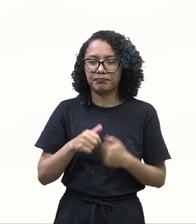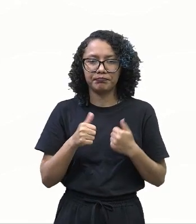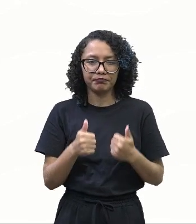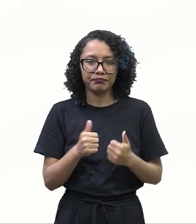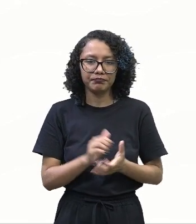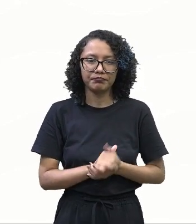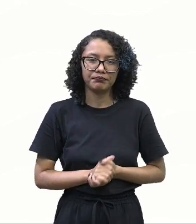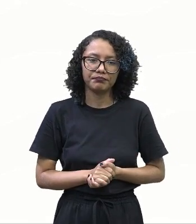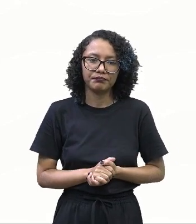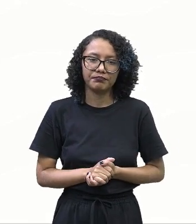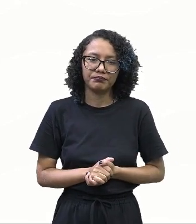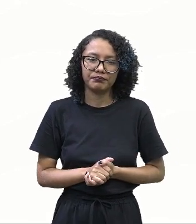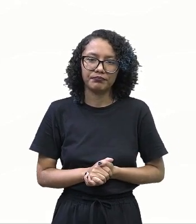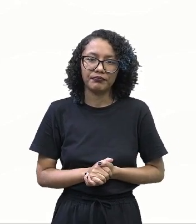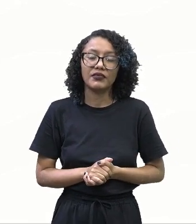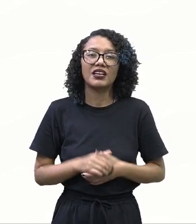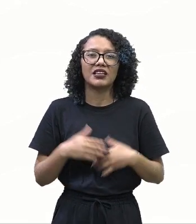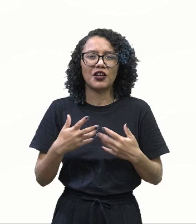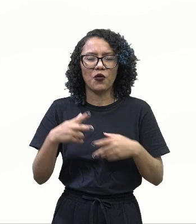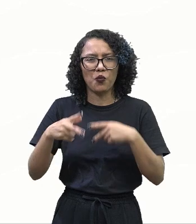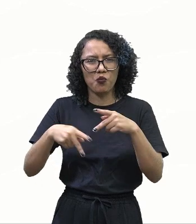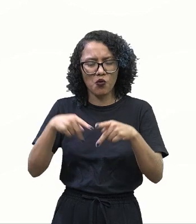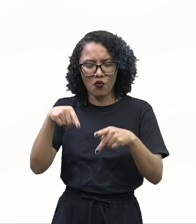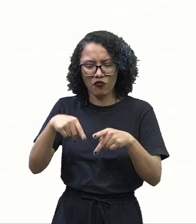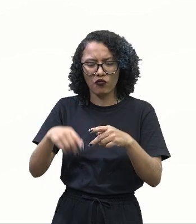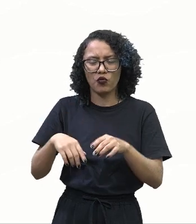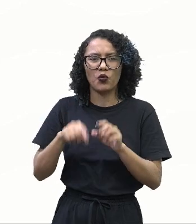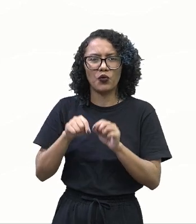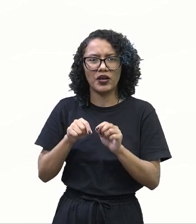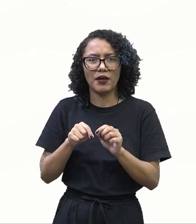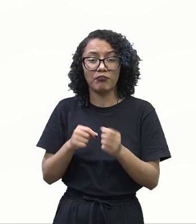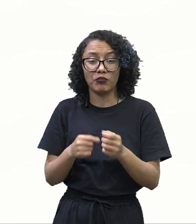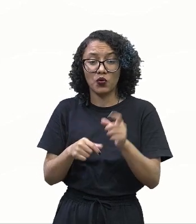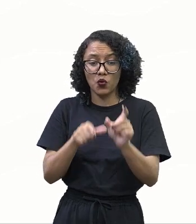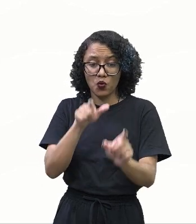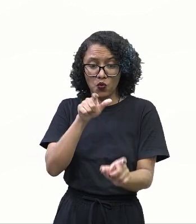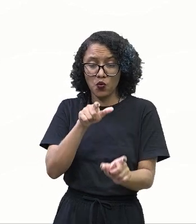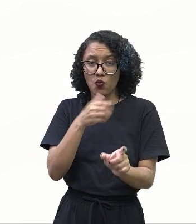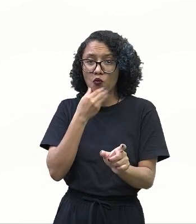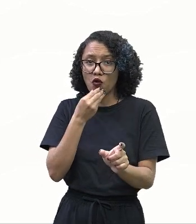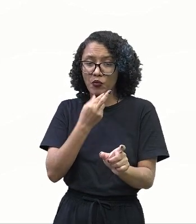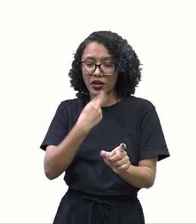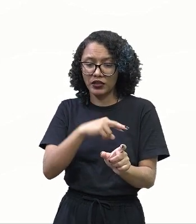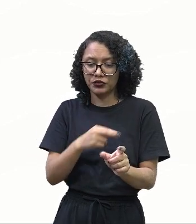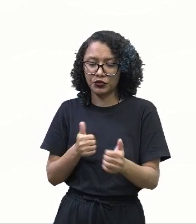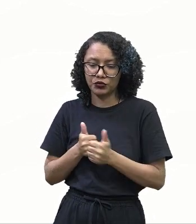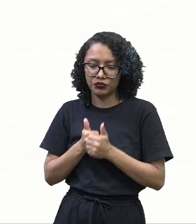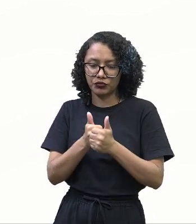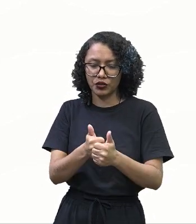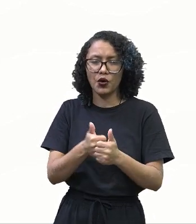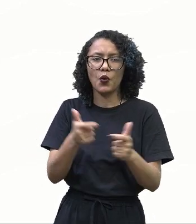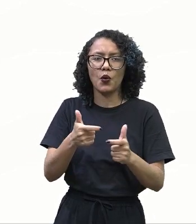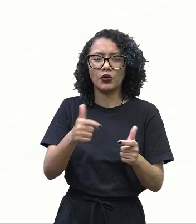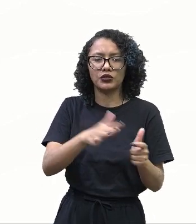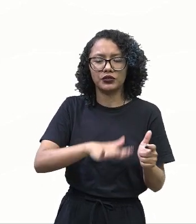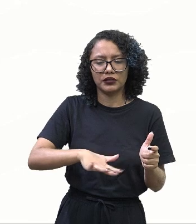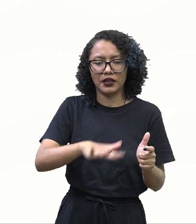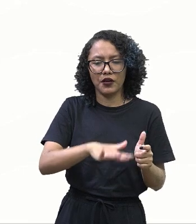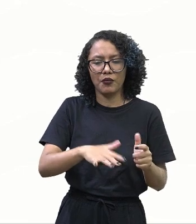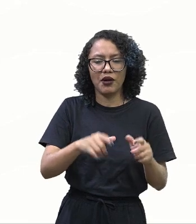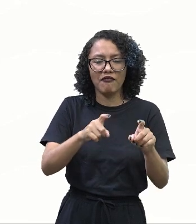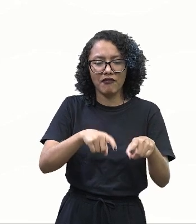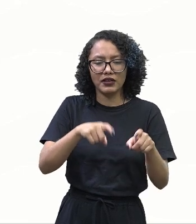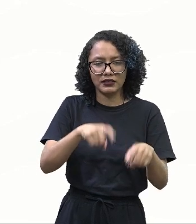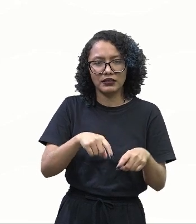acontecer? Milhares de pessoas vão seguir Antônio Conselheiro até uma fazenda que estava desativada, a Fazenda